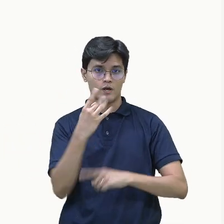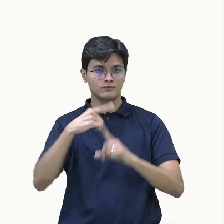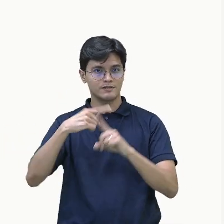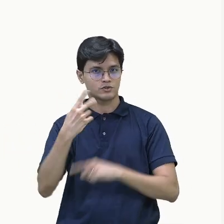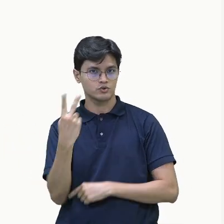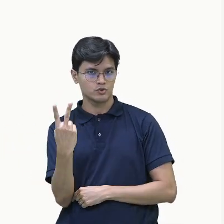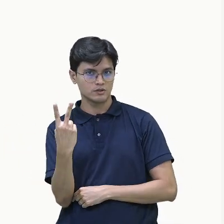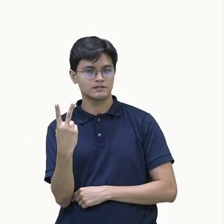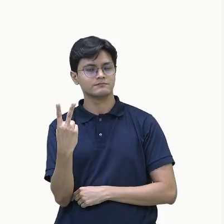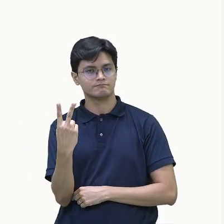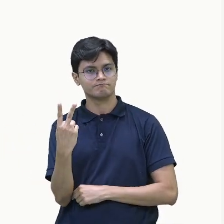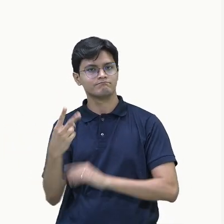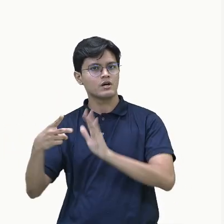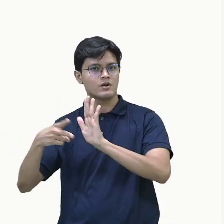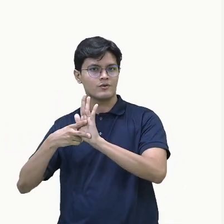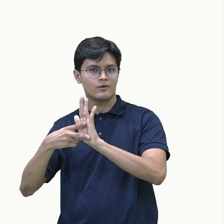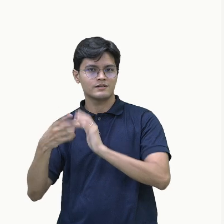quanto?